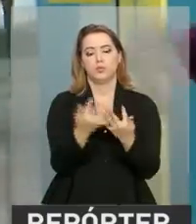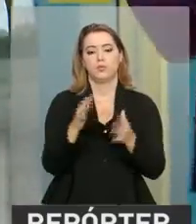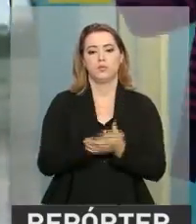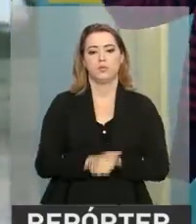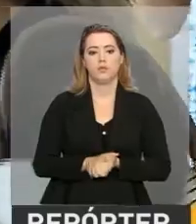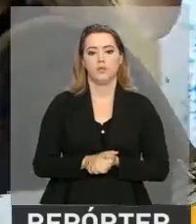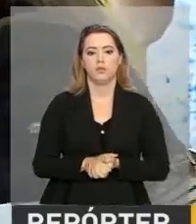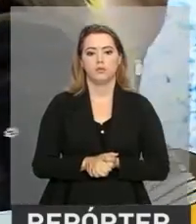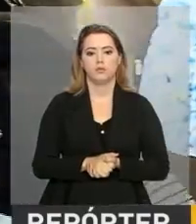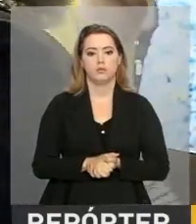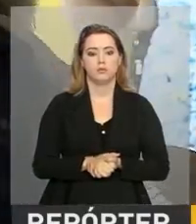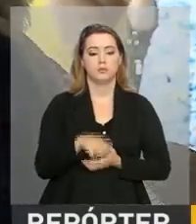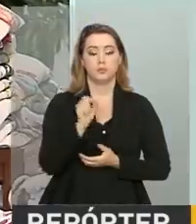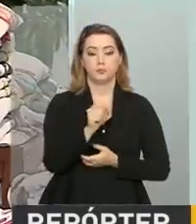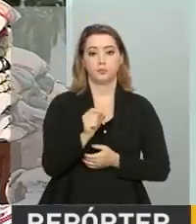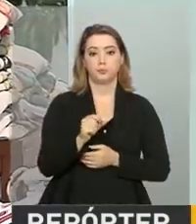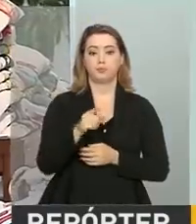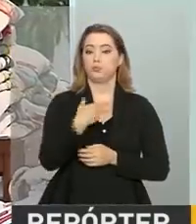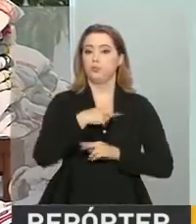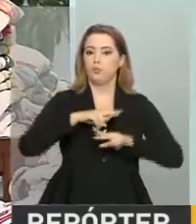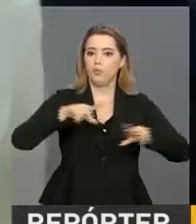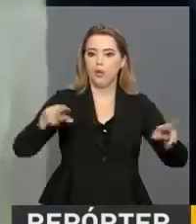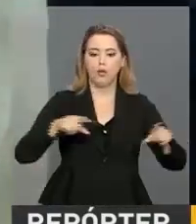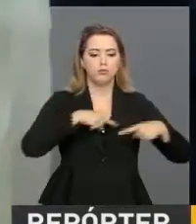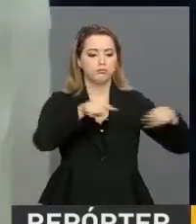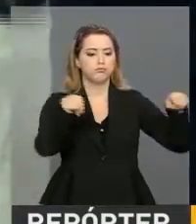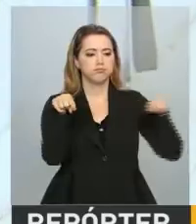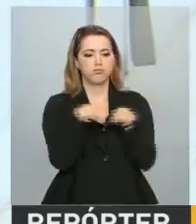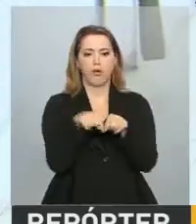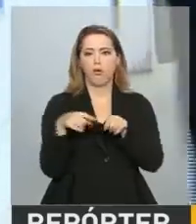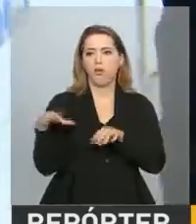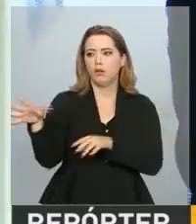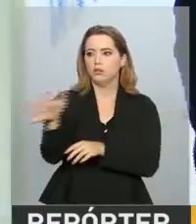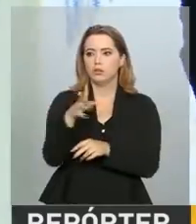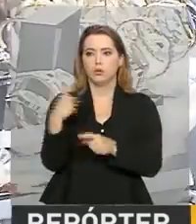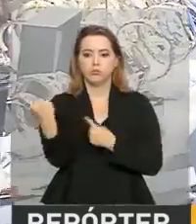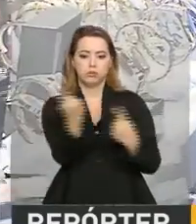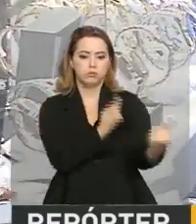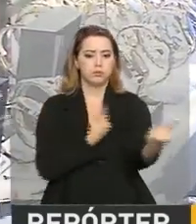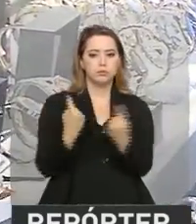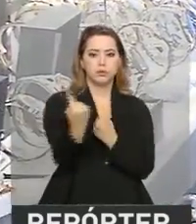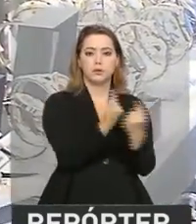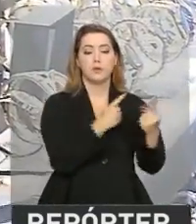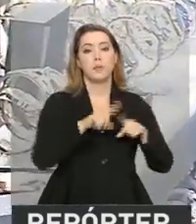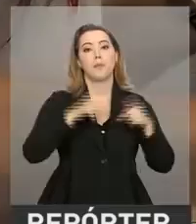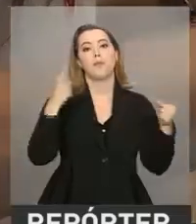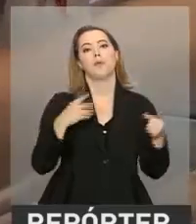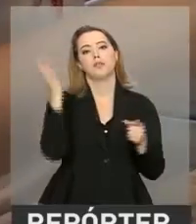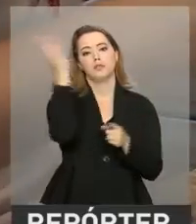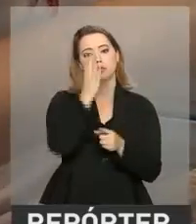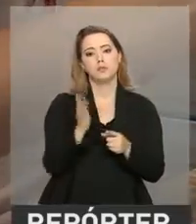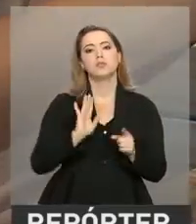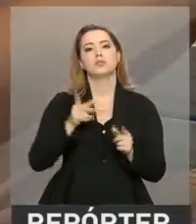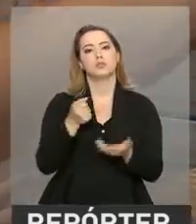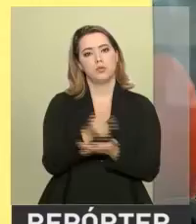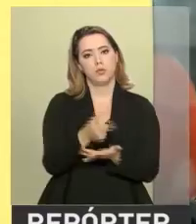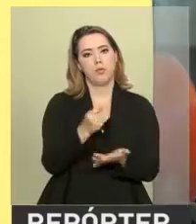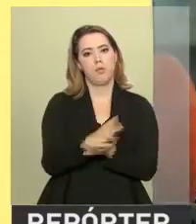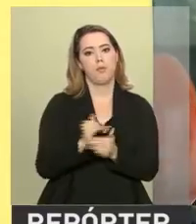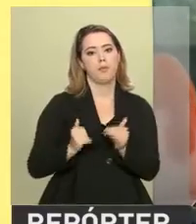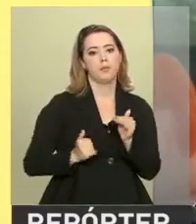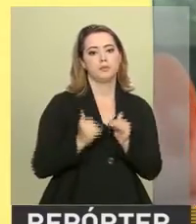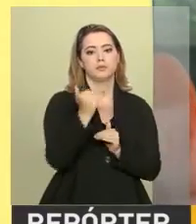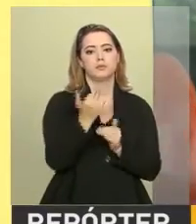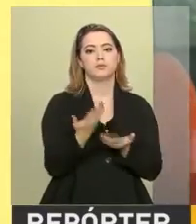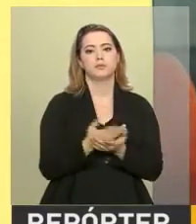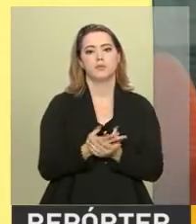shoppings e comércios cheios. Não estamos em época de Dia das Mães, Dia dos Pais ou Natal, mas o brasileiro está comprando mais. Você vinha